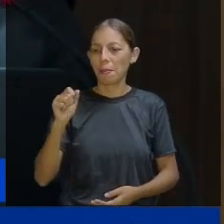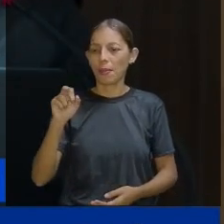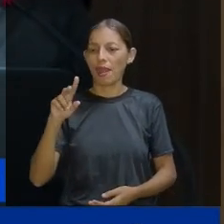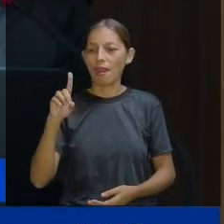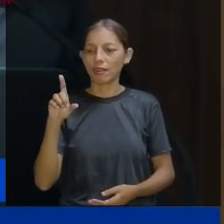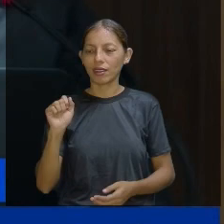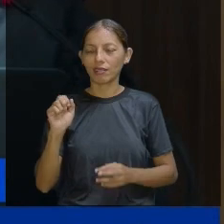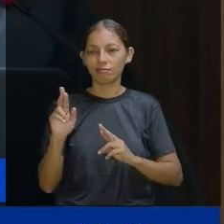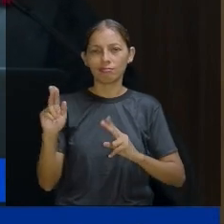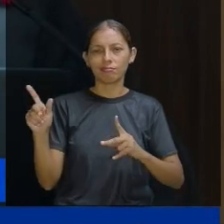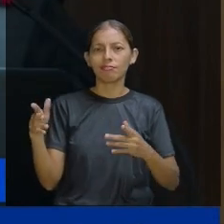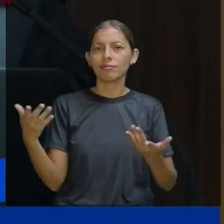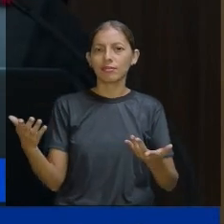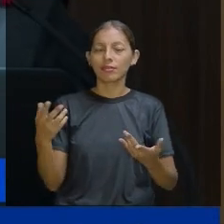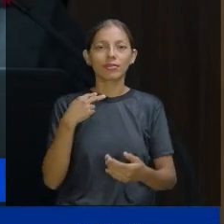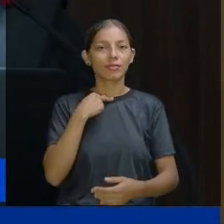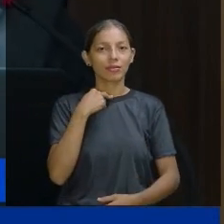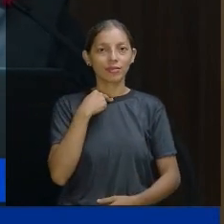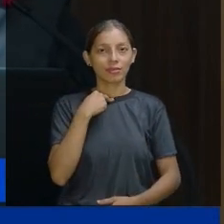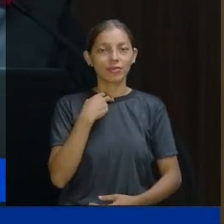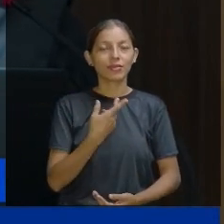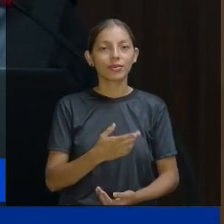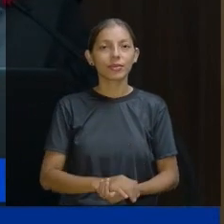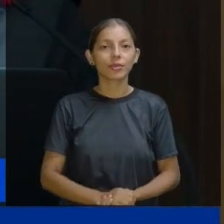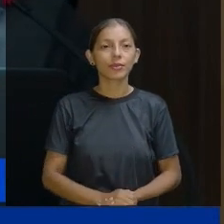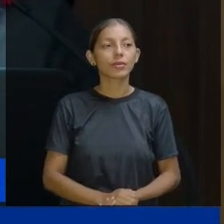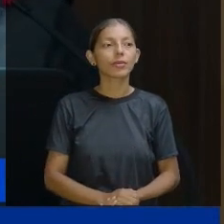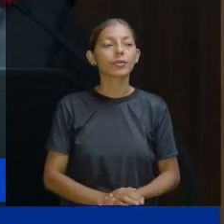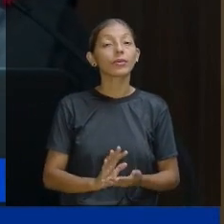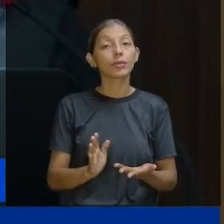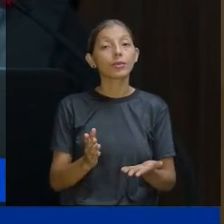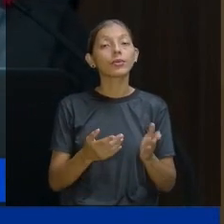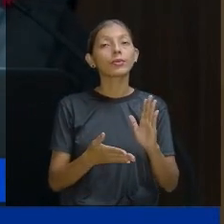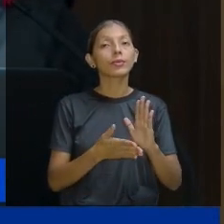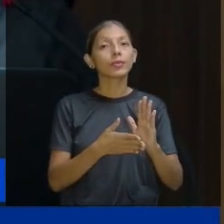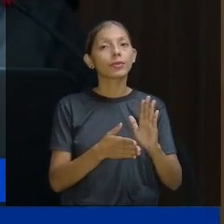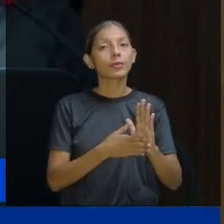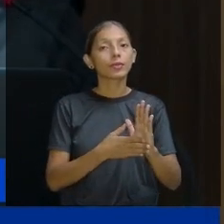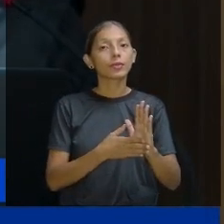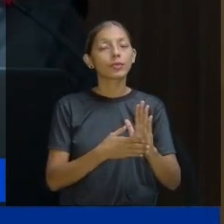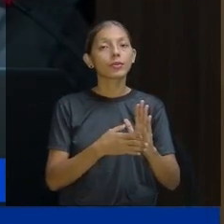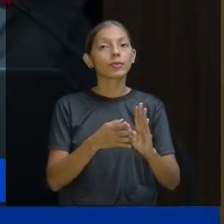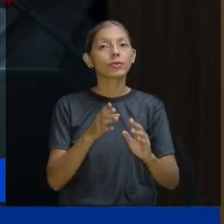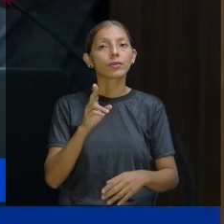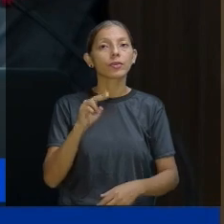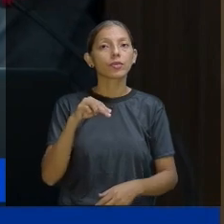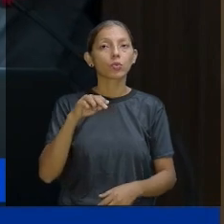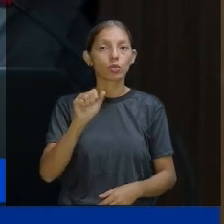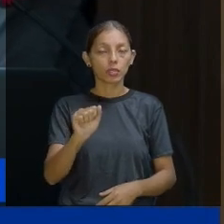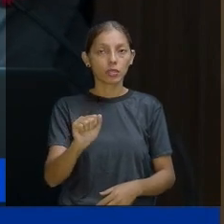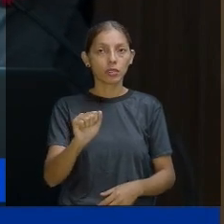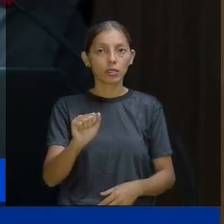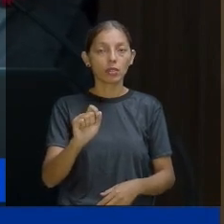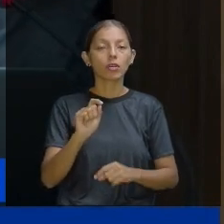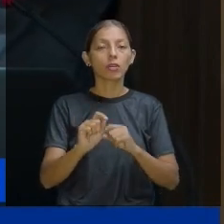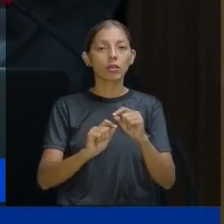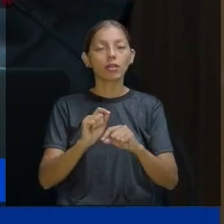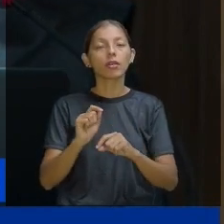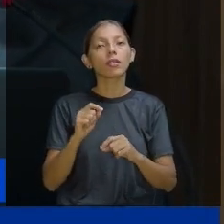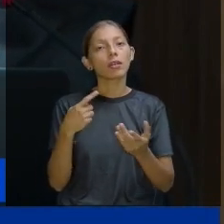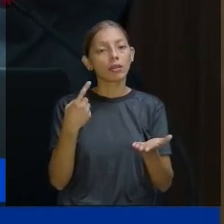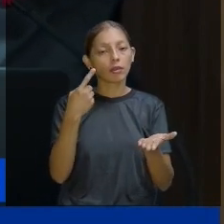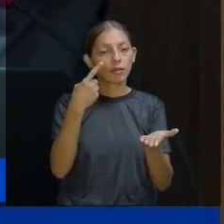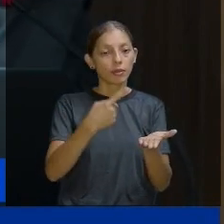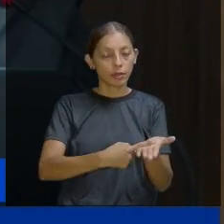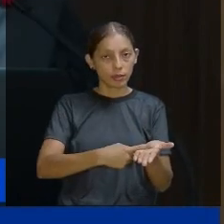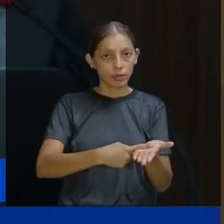nós vamos ainda continuar com um problema para essa eleição. E a proposta da União dos Negros é firmar esse pacto, não apenas